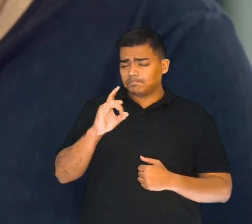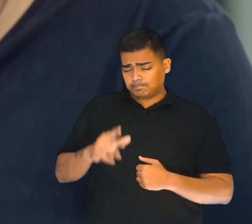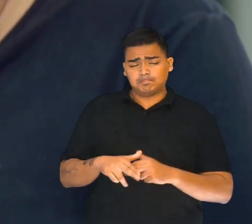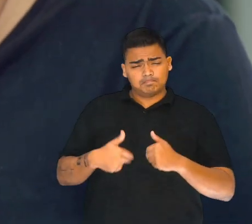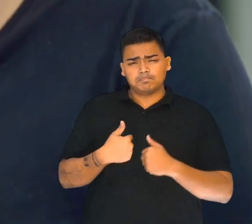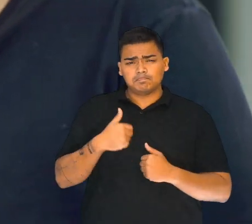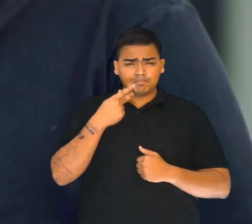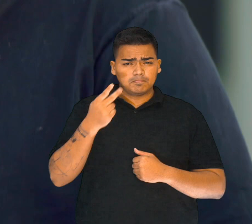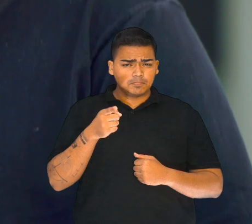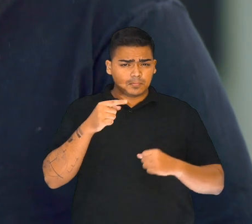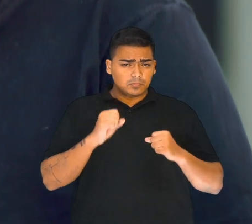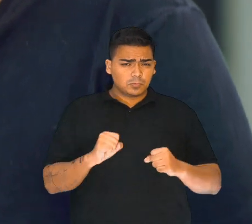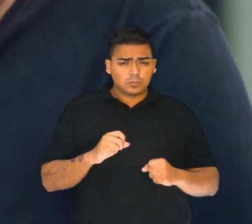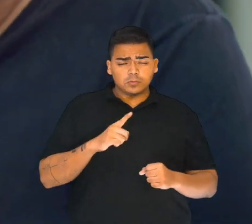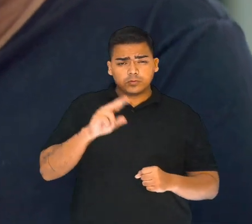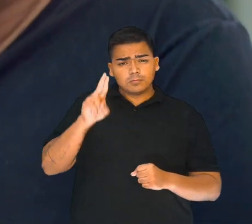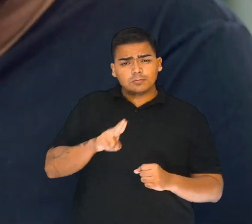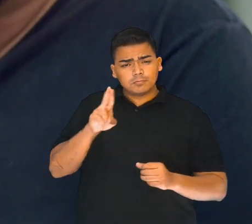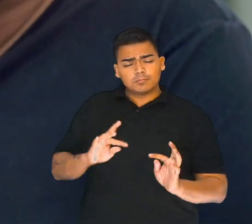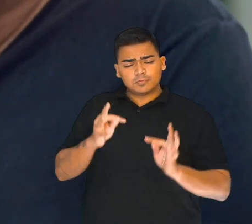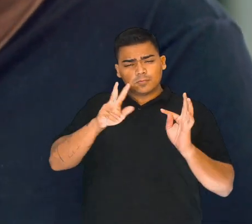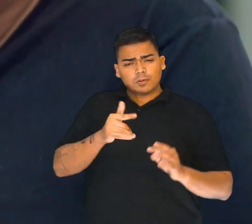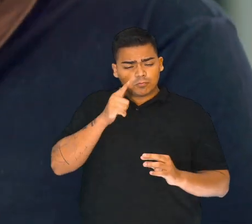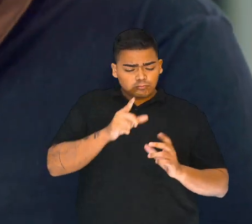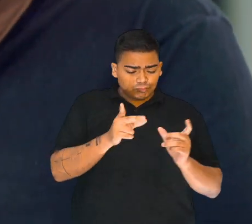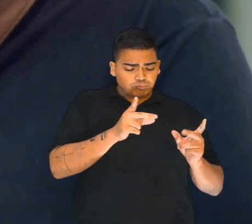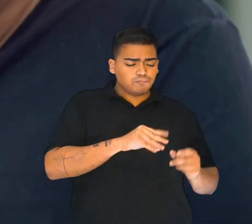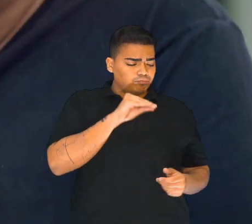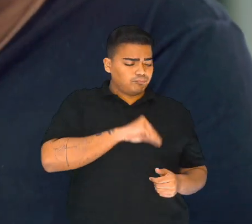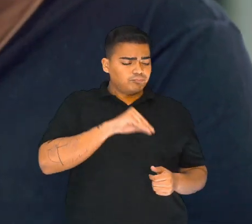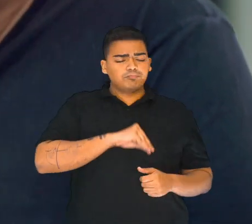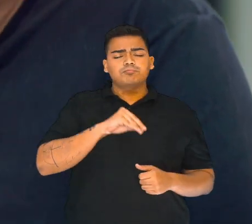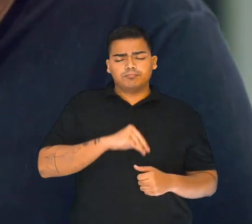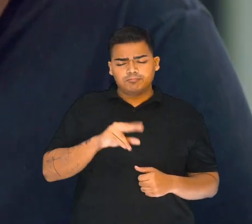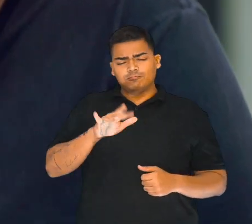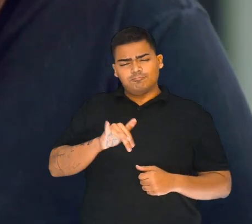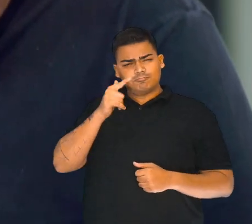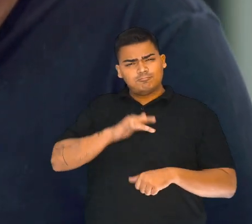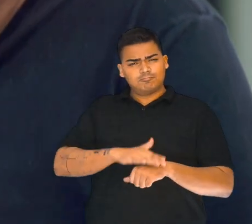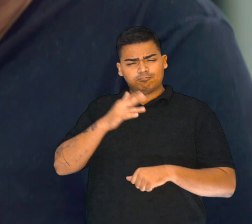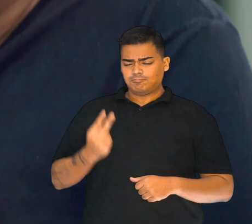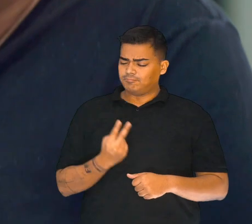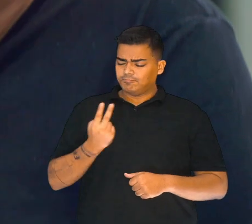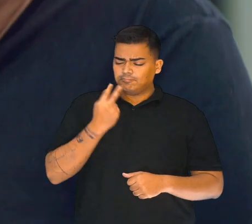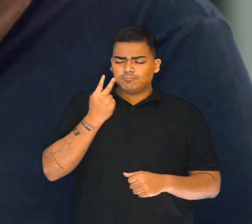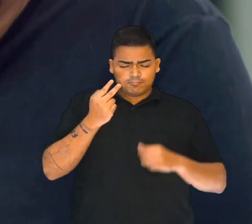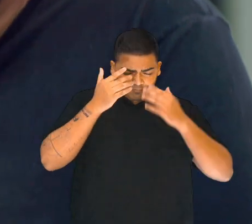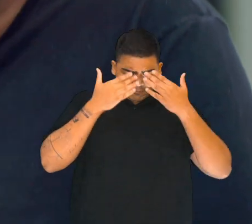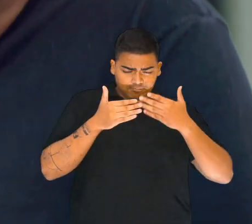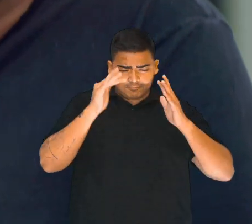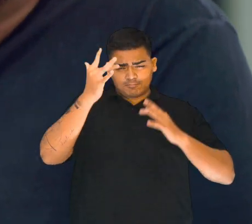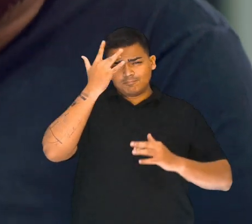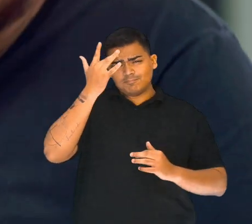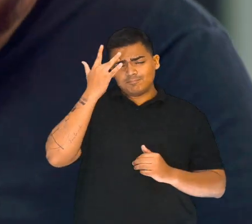olha, você pode aprender tecnologia e isso vai te trazer um conforto financeiro, uma expansão de horizonte, uma outra visão de